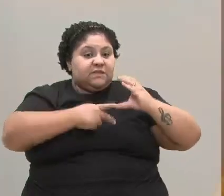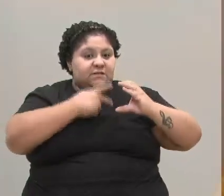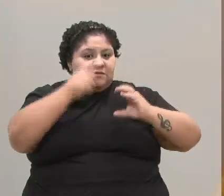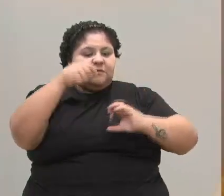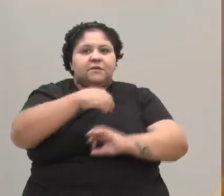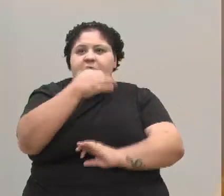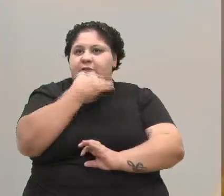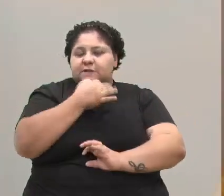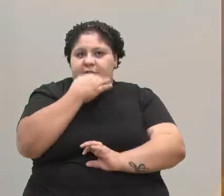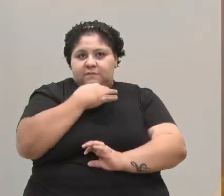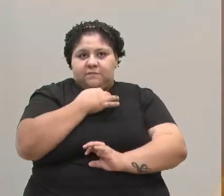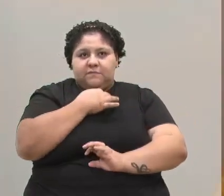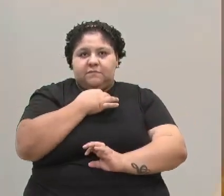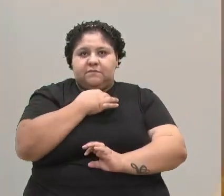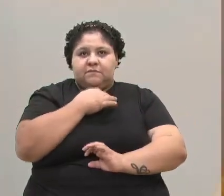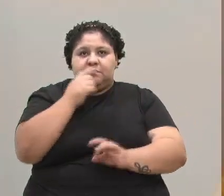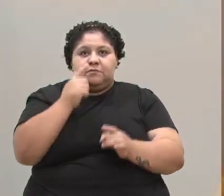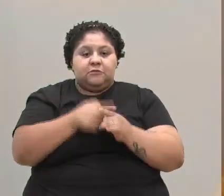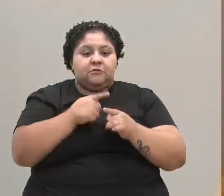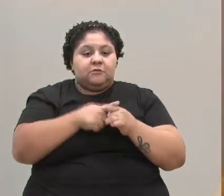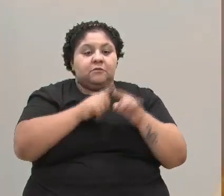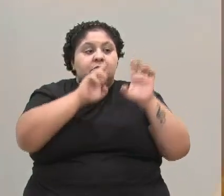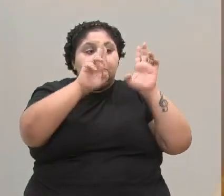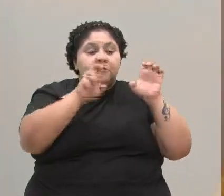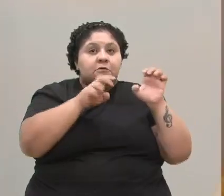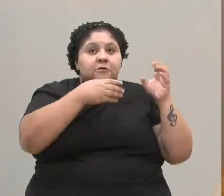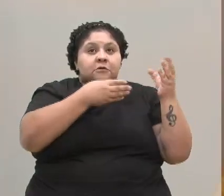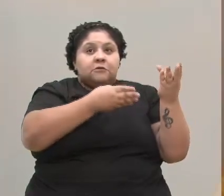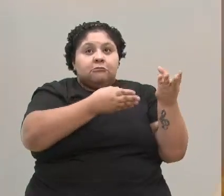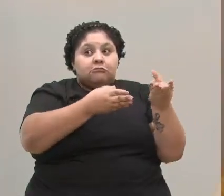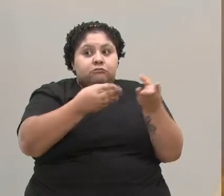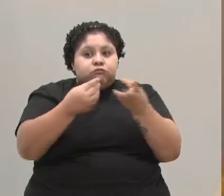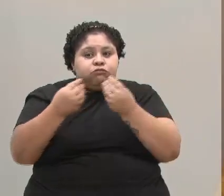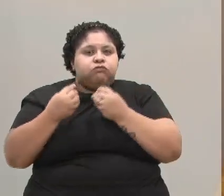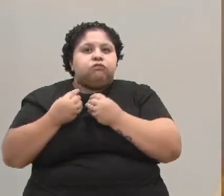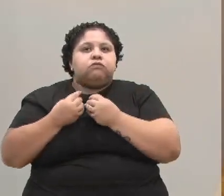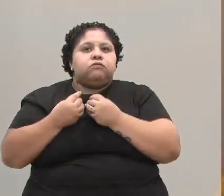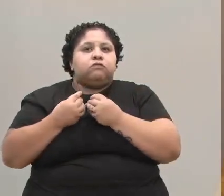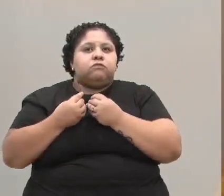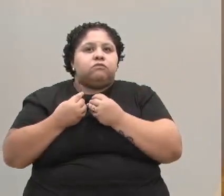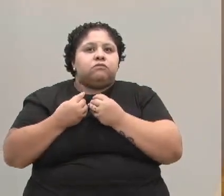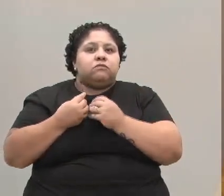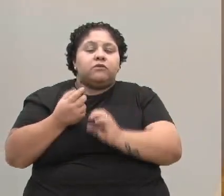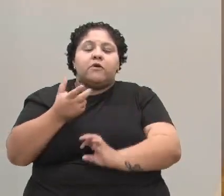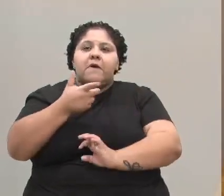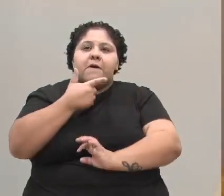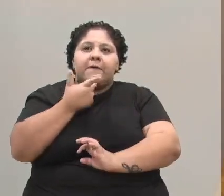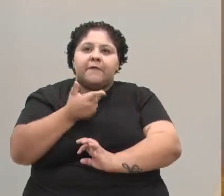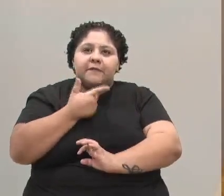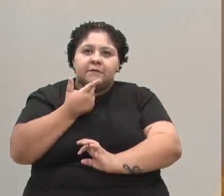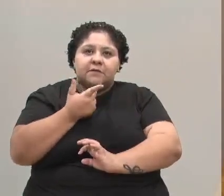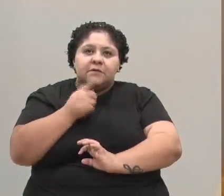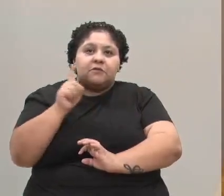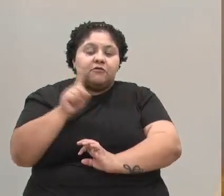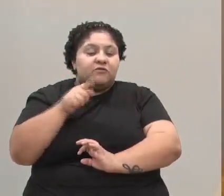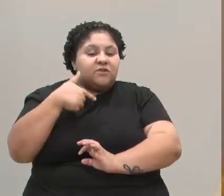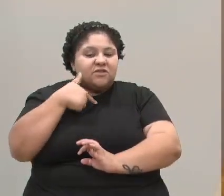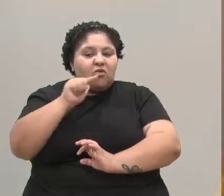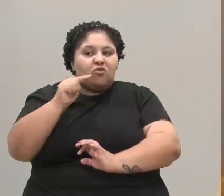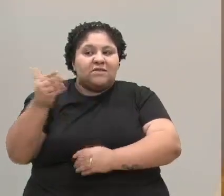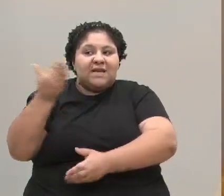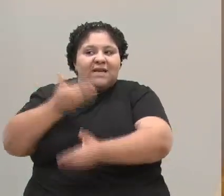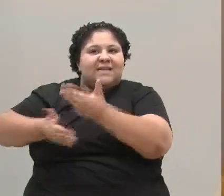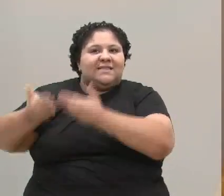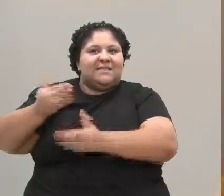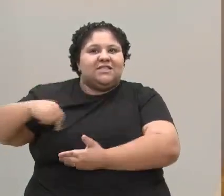com certeza, porque é um assunto atual e que, por mais que você faça, você não consegue atender,